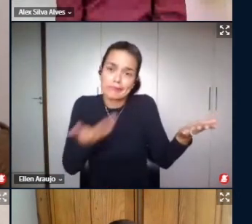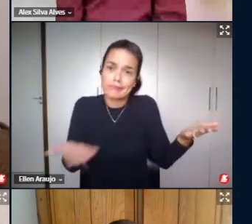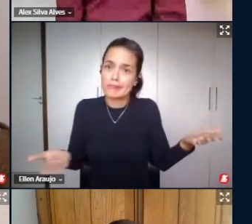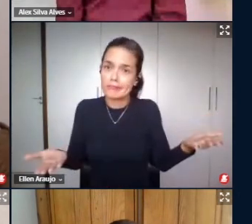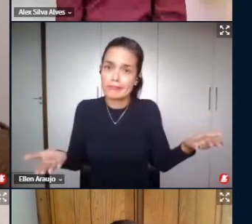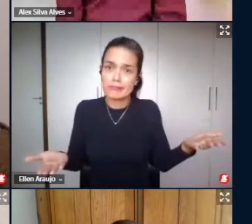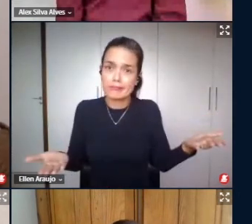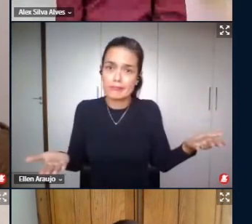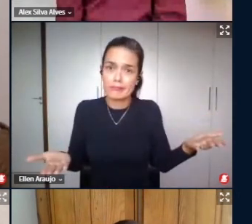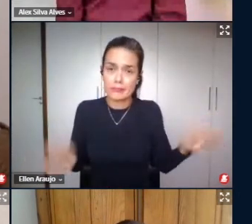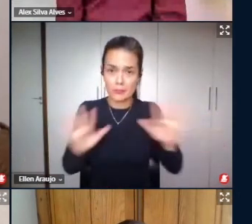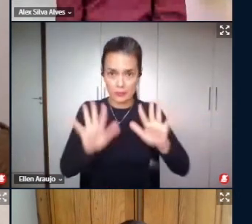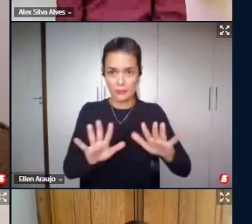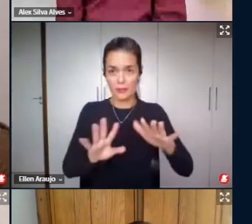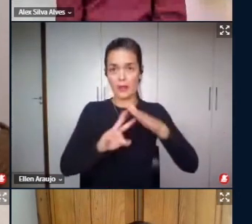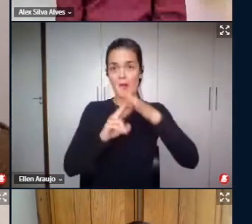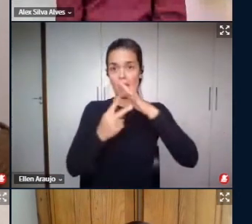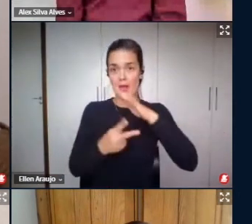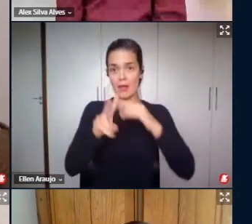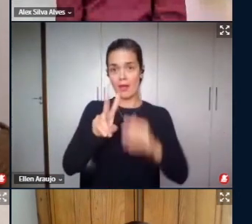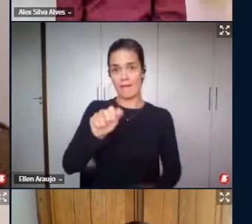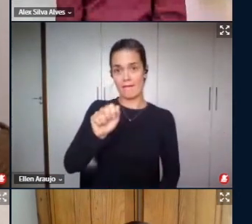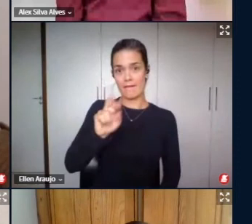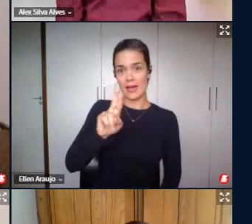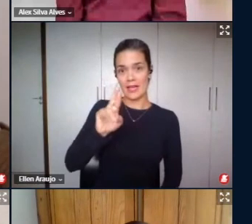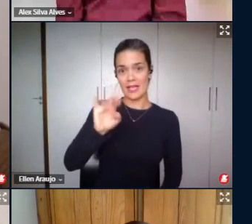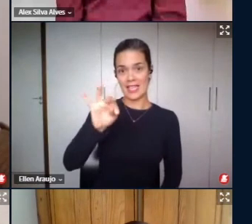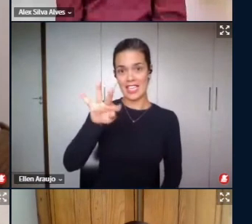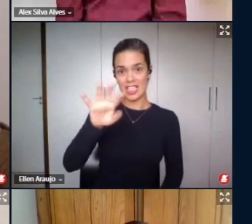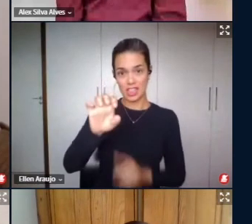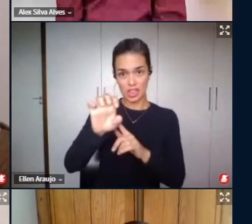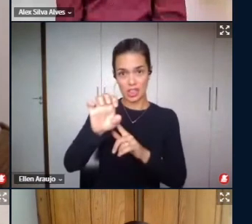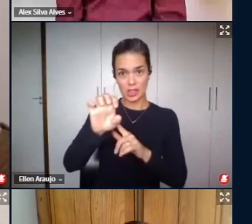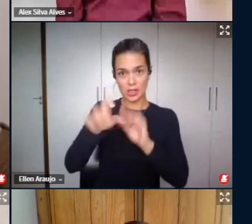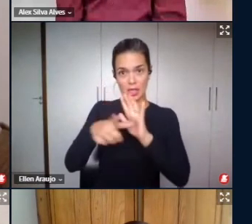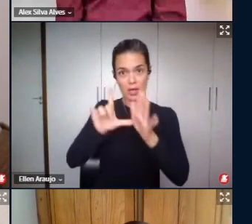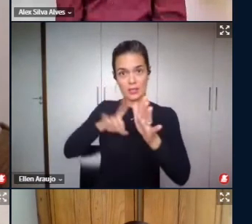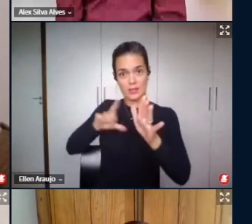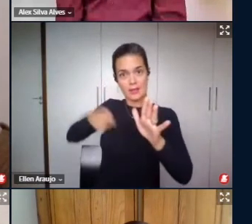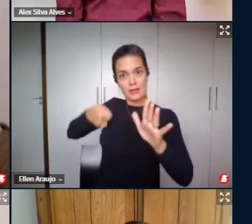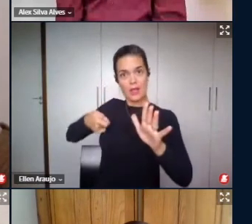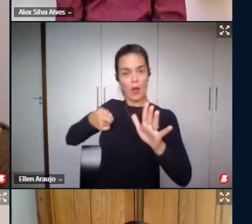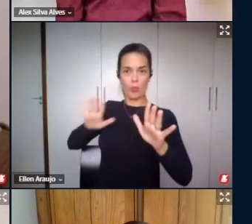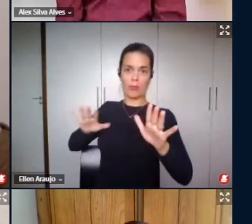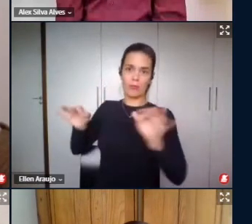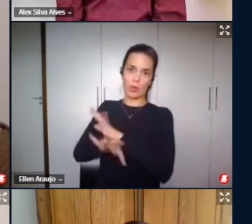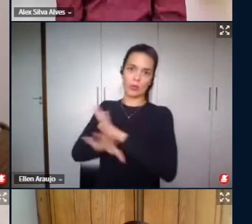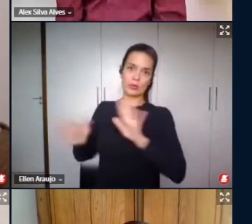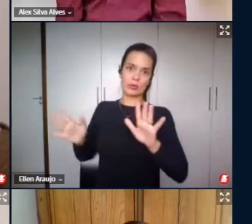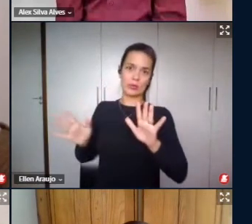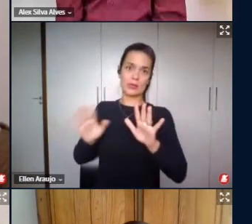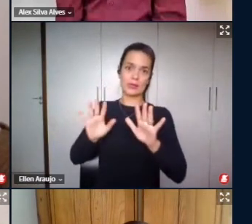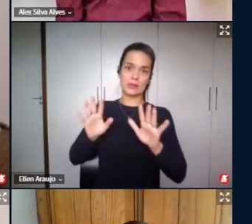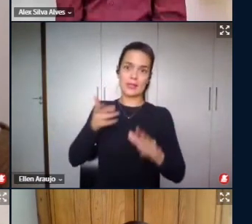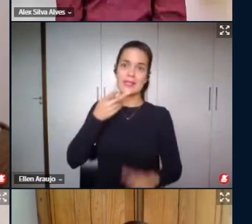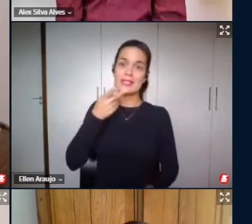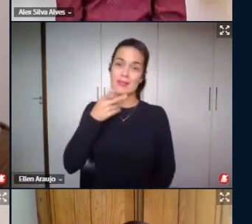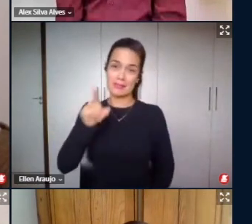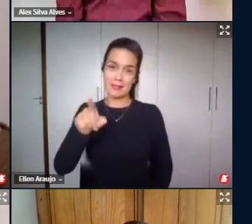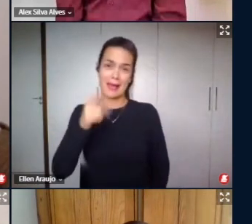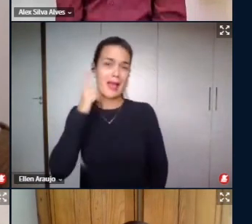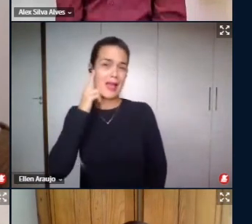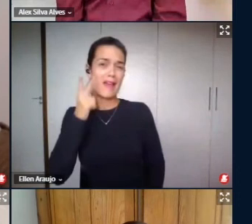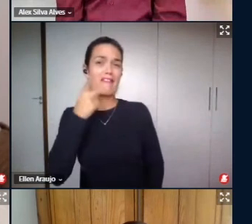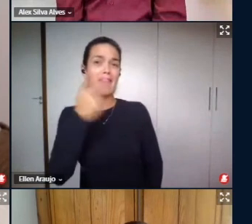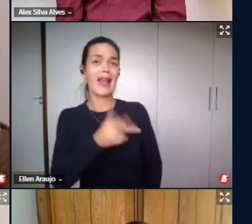uma variante é uma variante de um X, de alguma coisa. Então, quando você diz para a Glau, só pode ser uma variante. Uma variante de